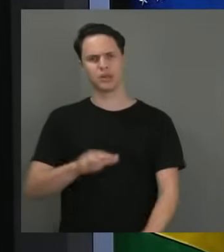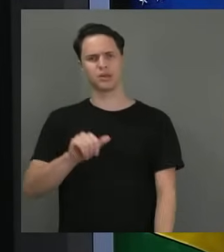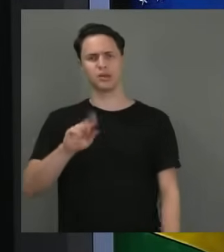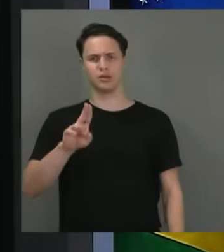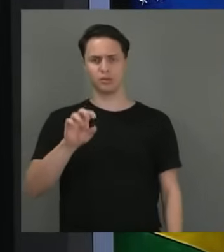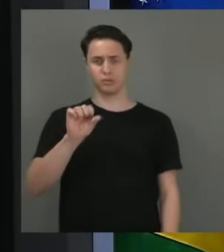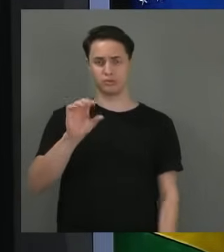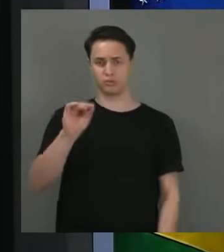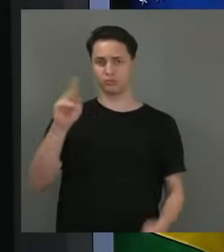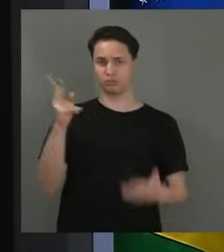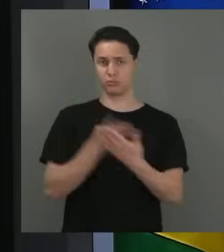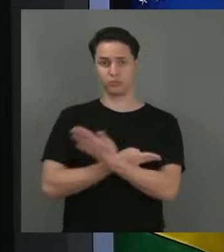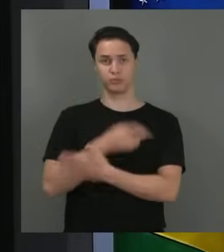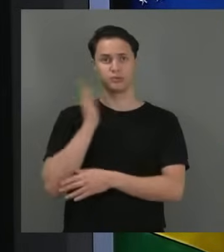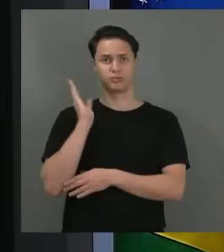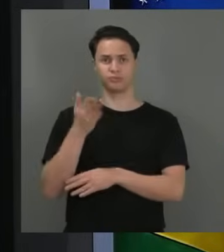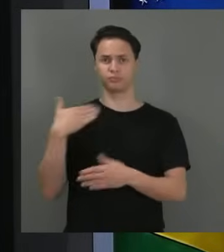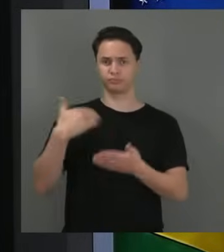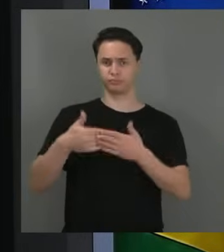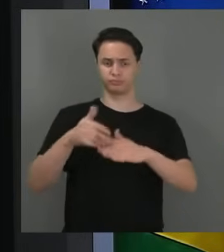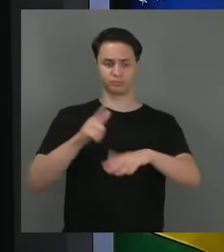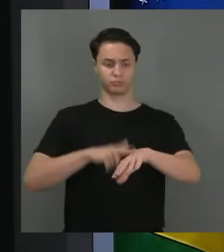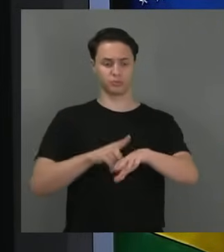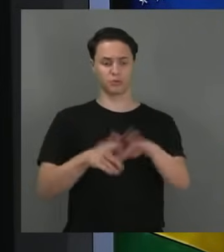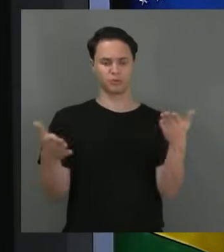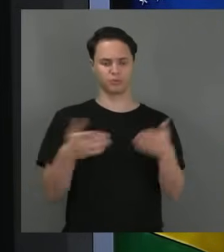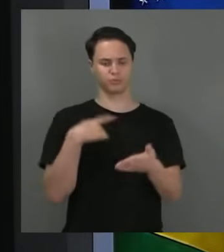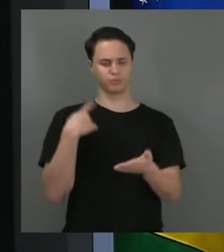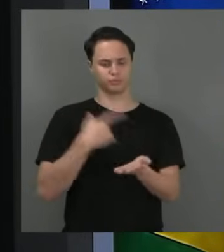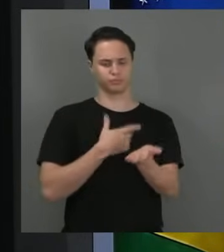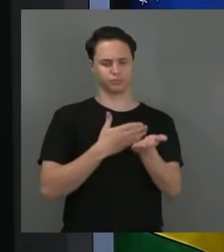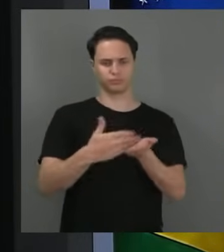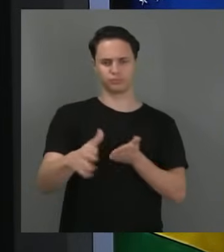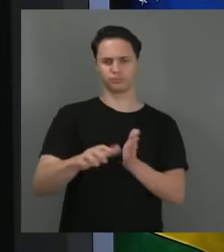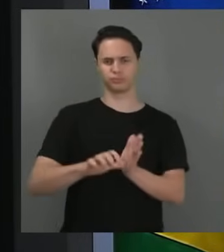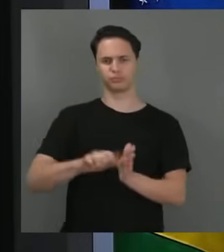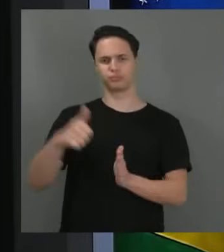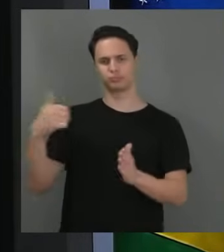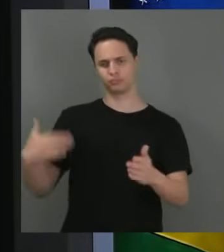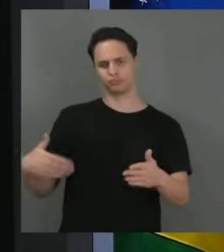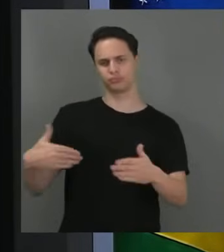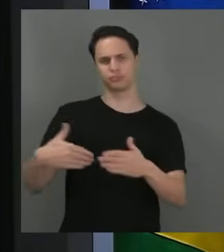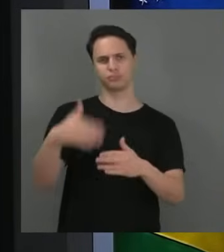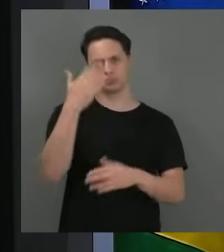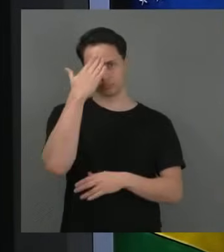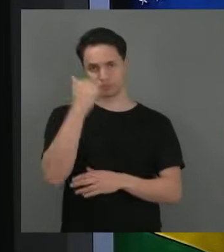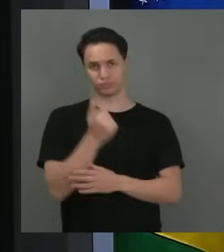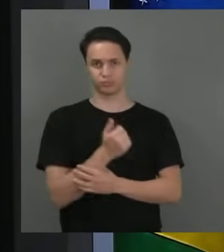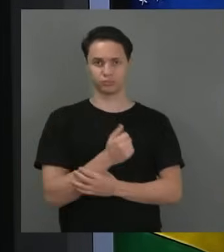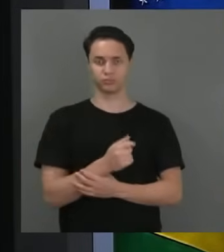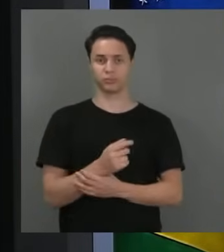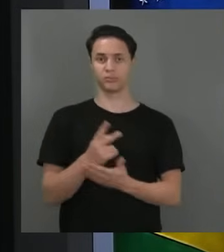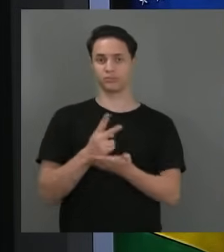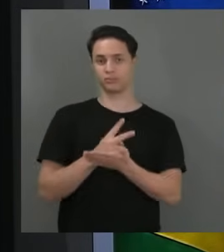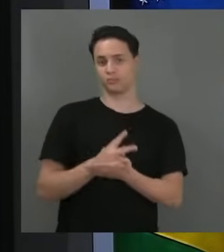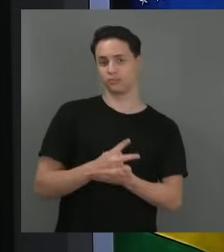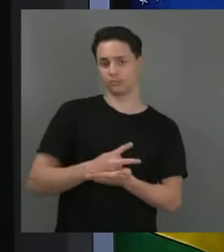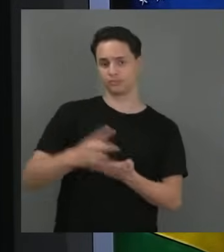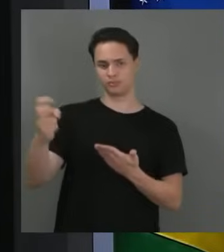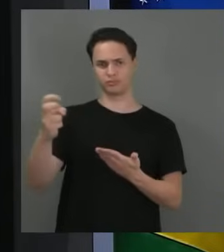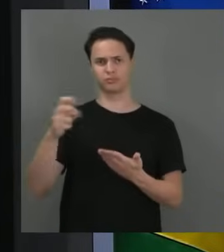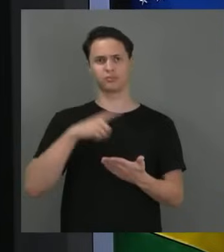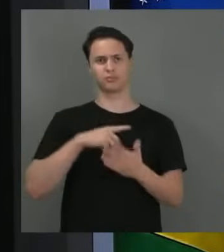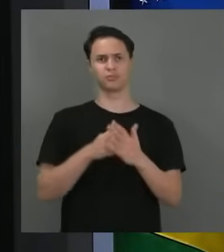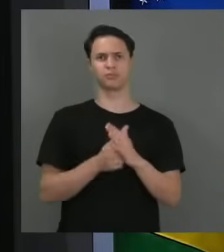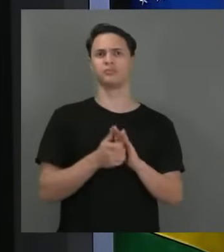ministros da Suprema Corte. Já passou da hora de darmos início ao primeiro processo de impeachment. Tem dezenas